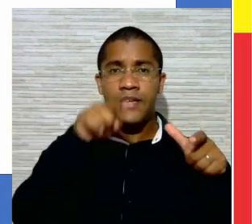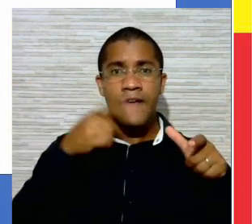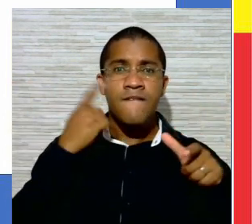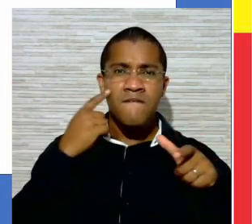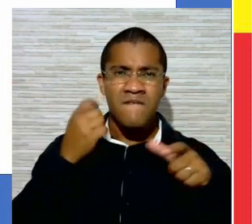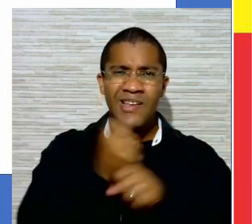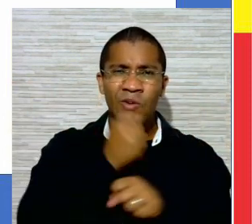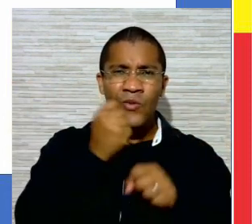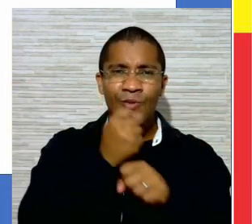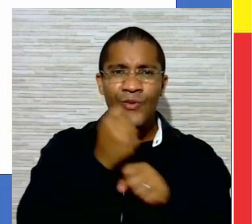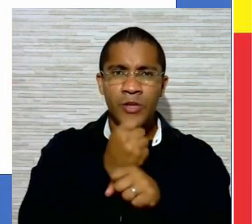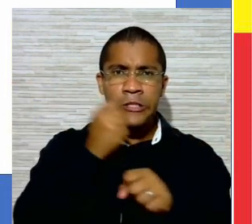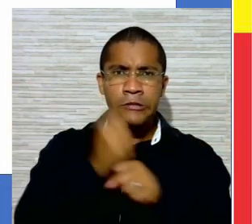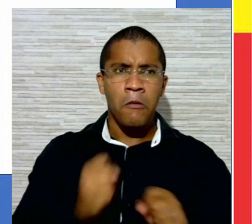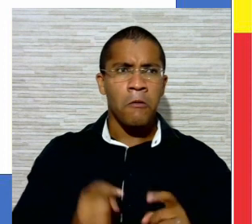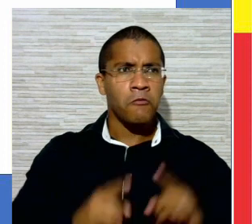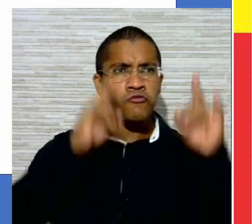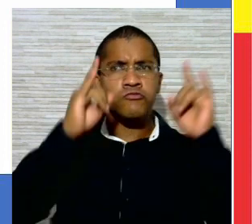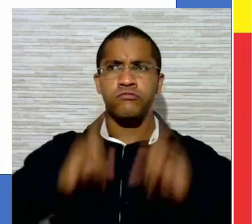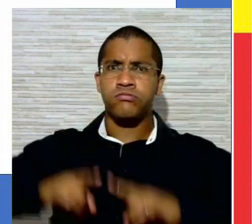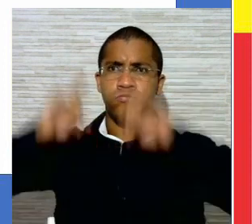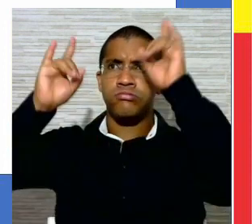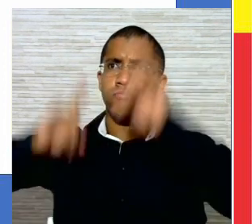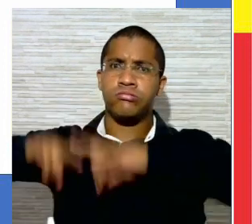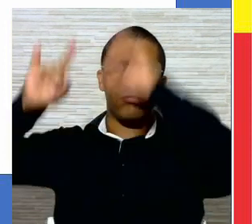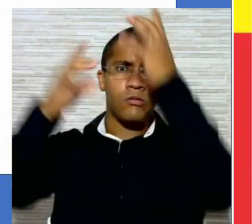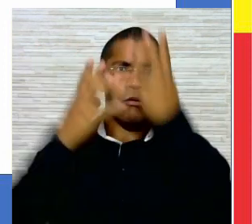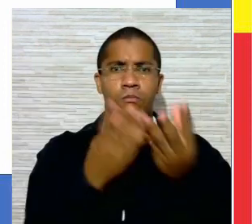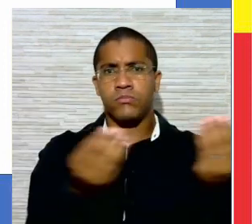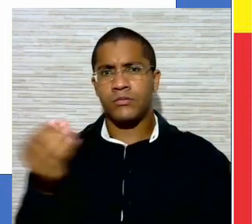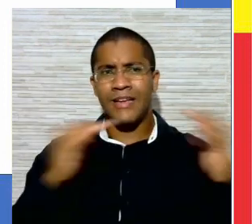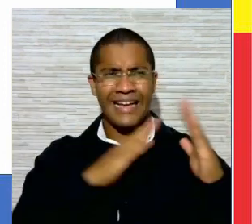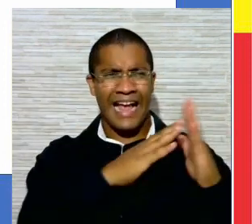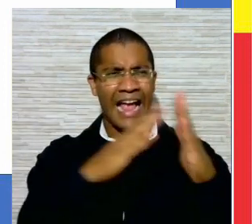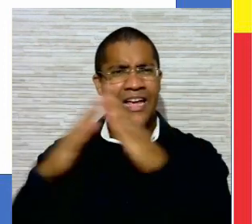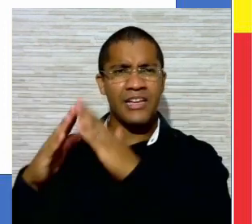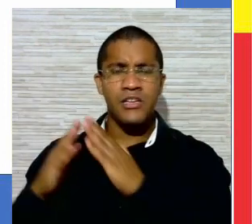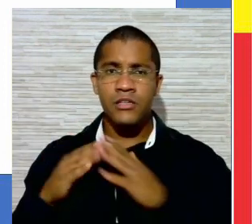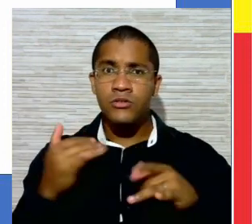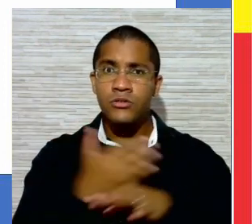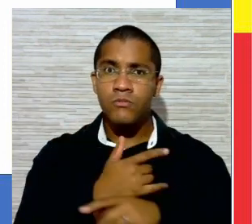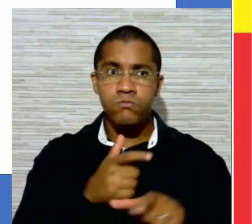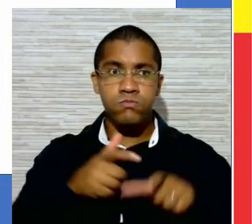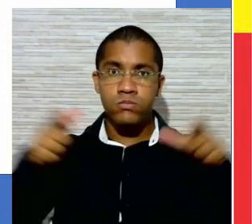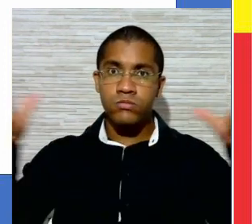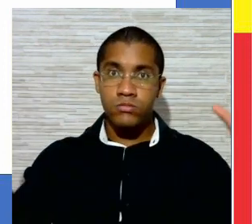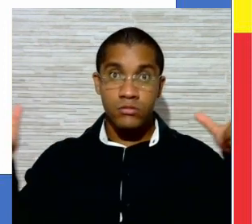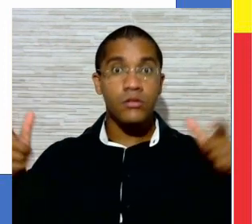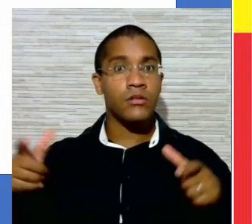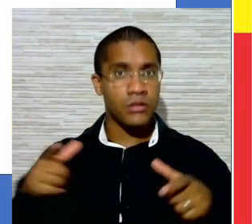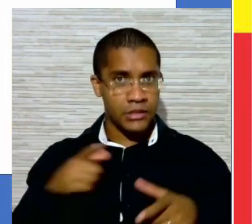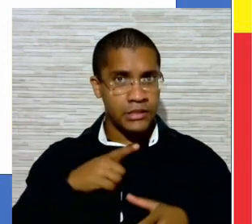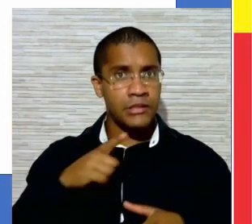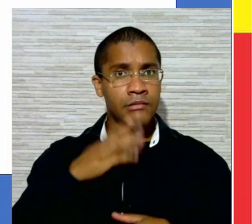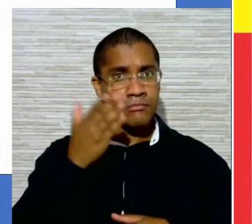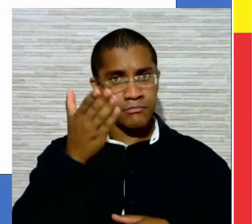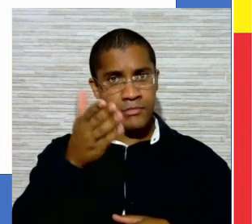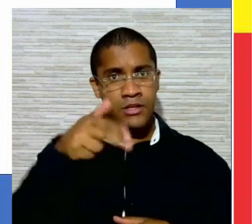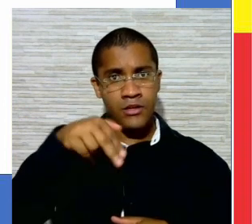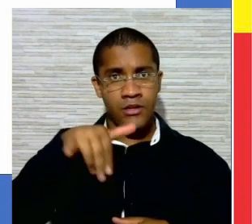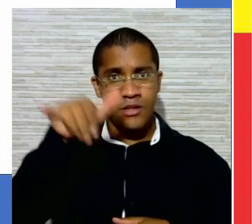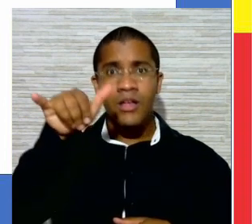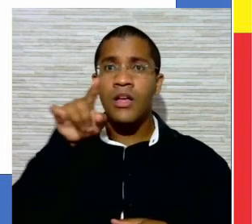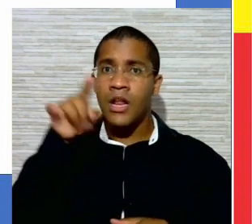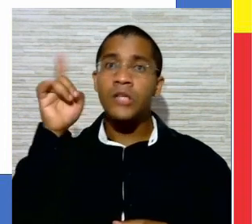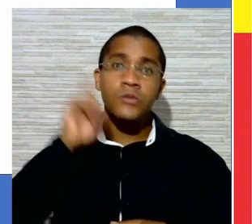nessa cidade, que existe em Nova York, a quantidade de prédios, né? A quantidade de casas que existe numa cidade enorme quanto Nova York, nos